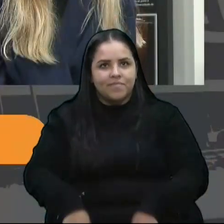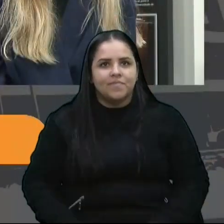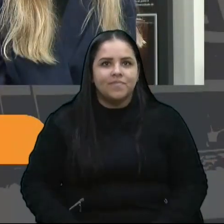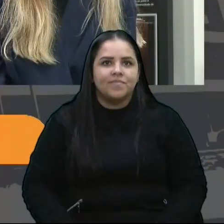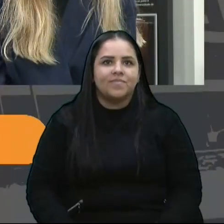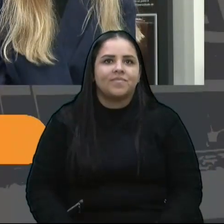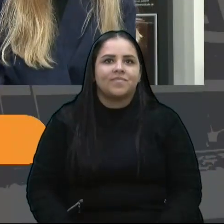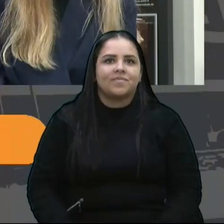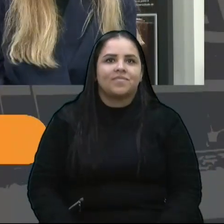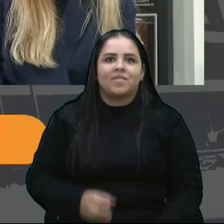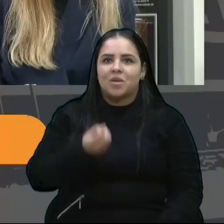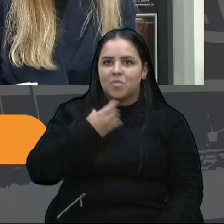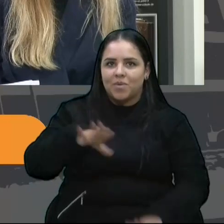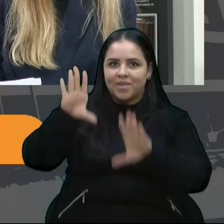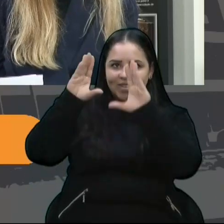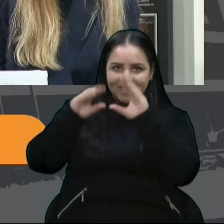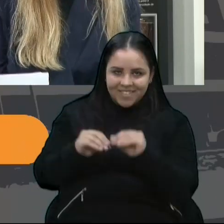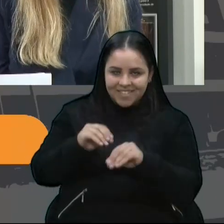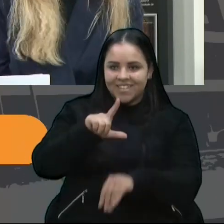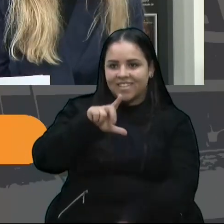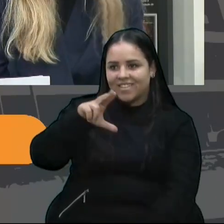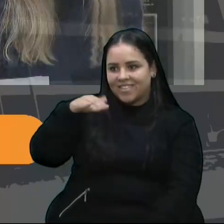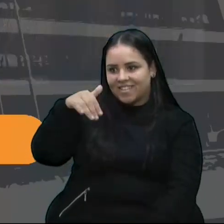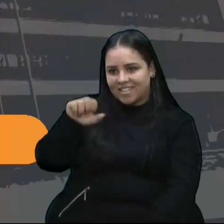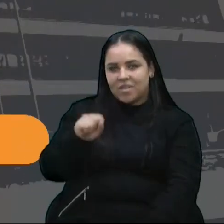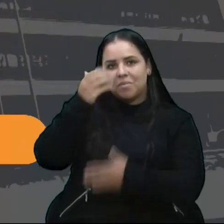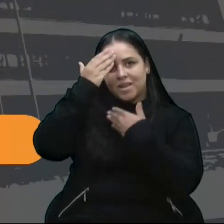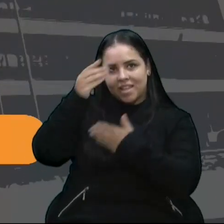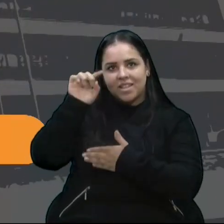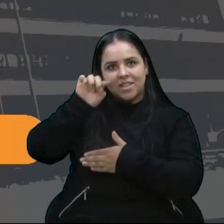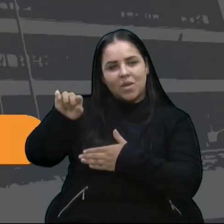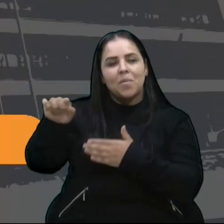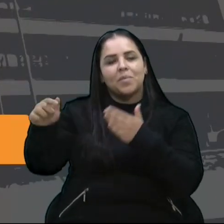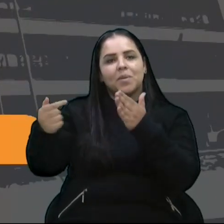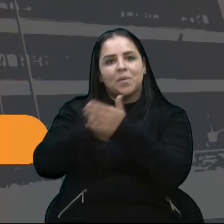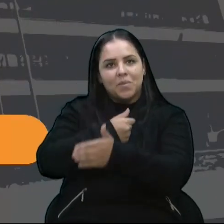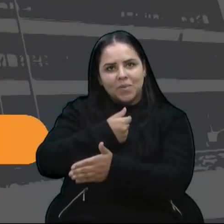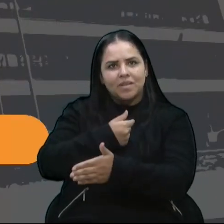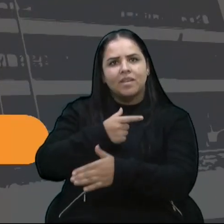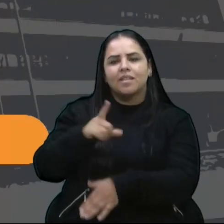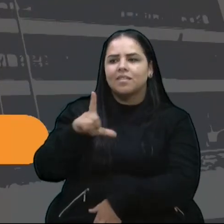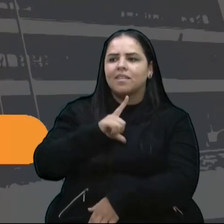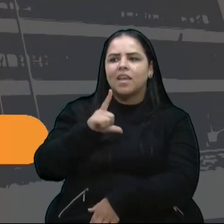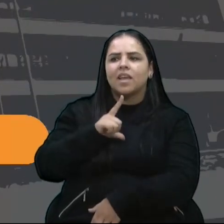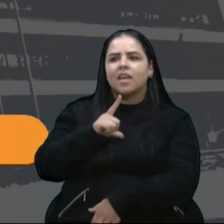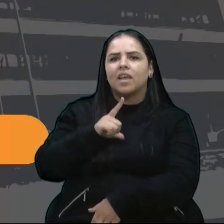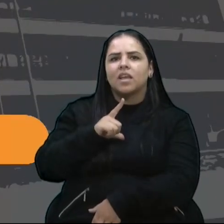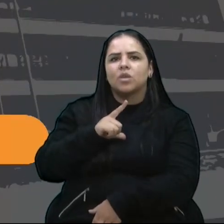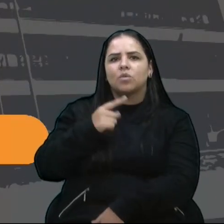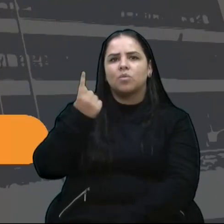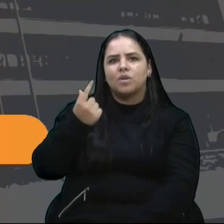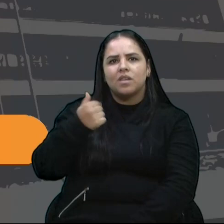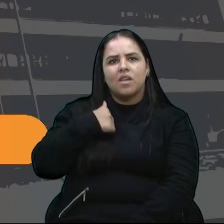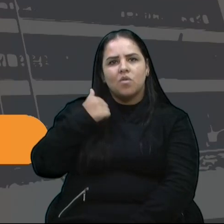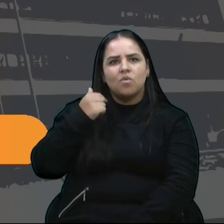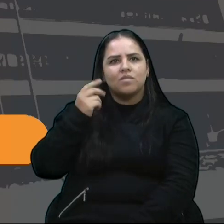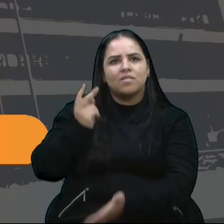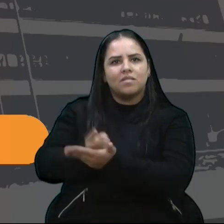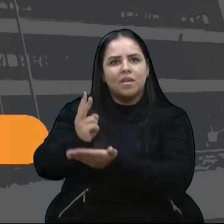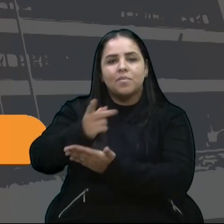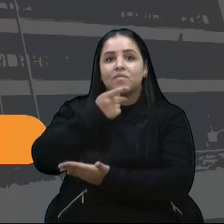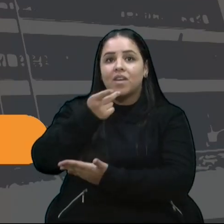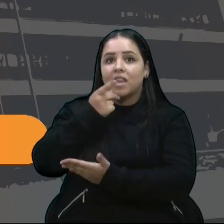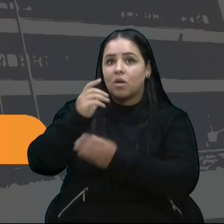Oi, boa noite, Lucas. Agradeço a sua pergunta. Tem um caso que eu costumo citar muito, que a comunicação